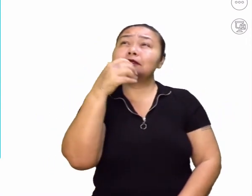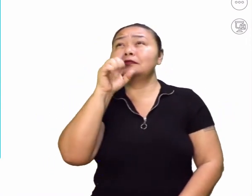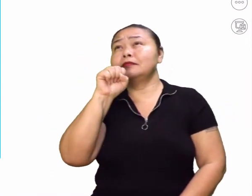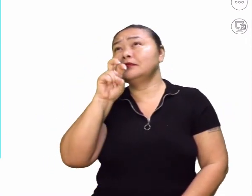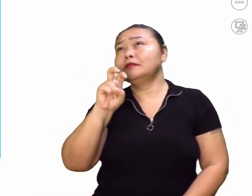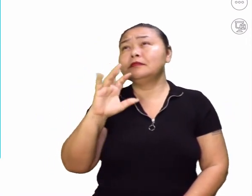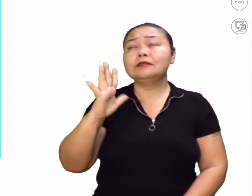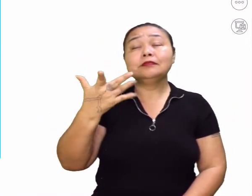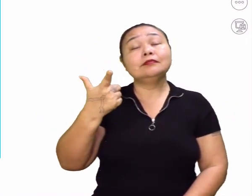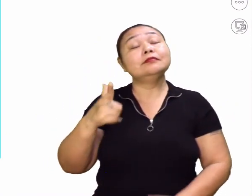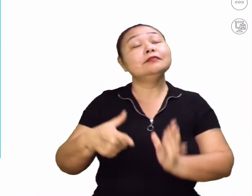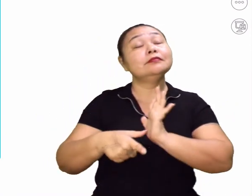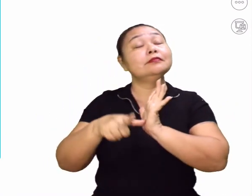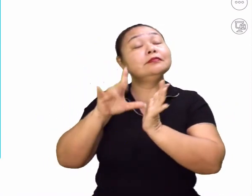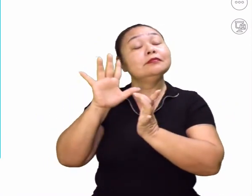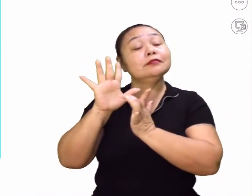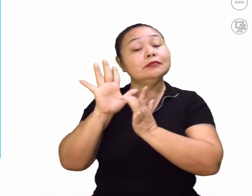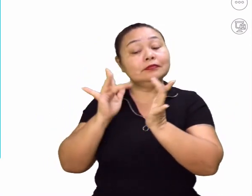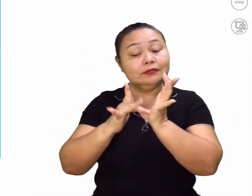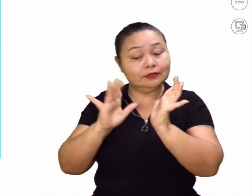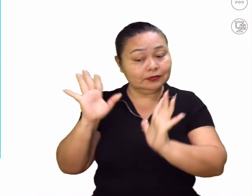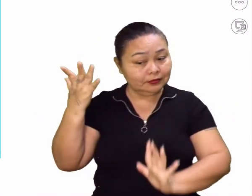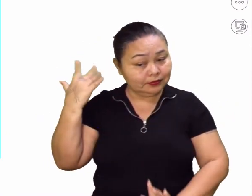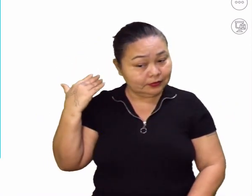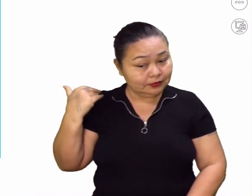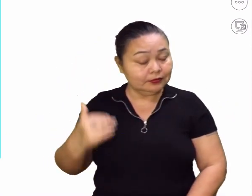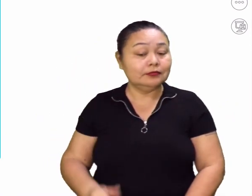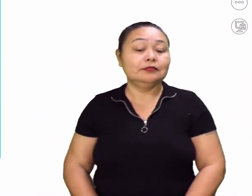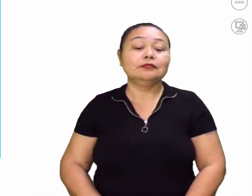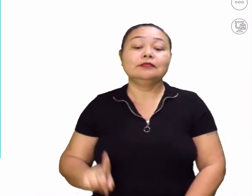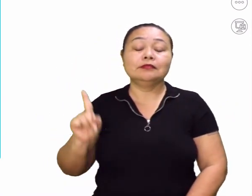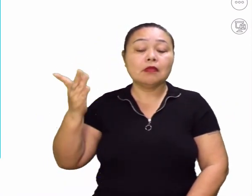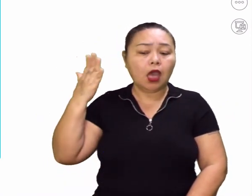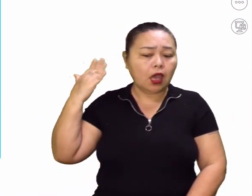aproximadamente, antes de Cristo. Isso, então a gente já tem, para